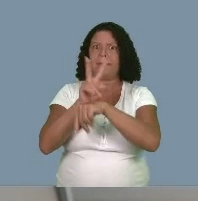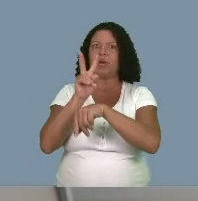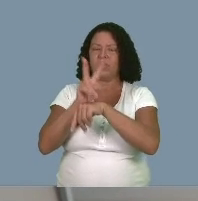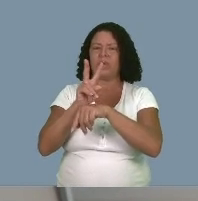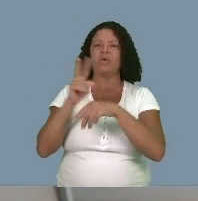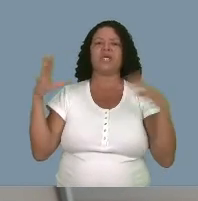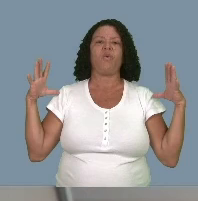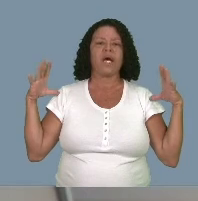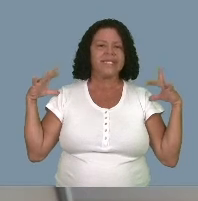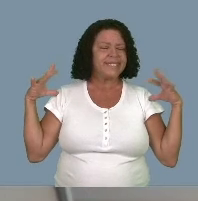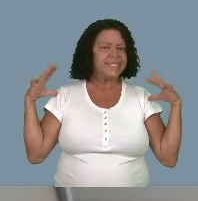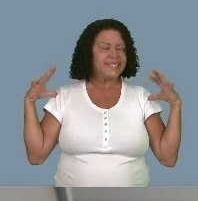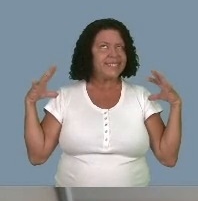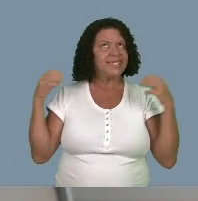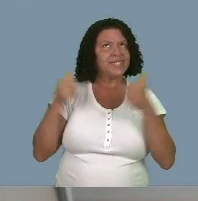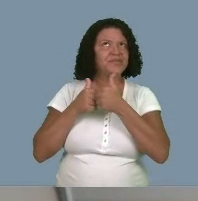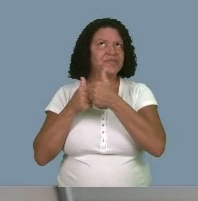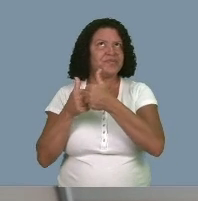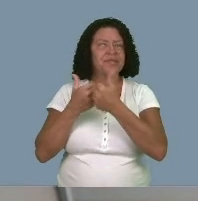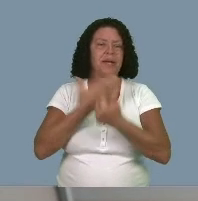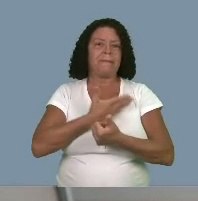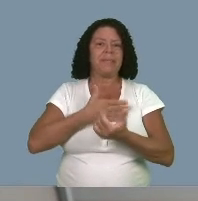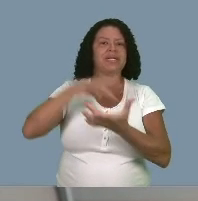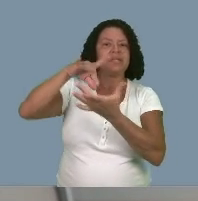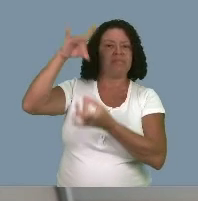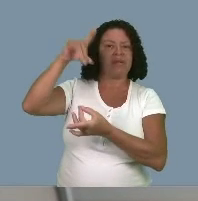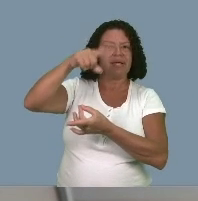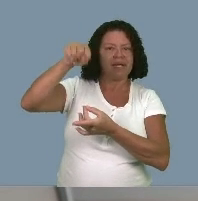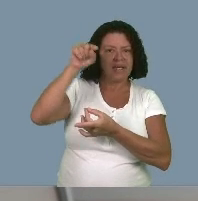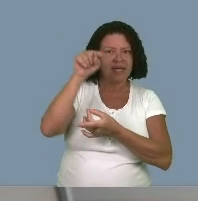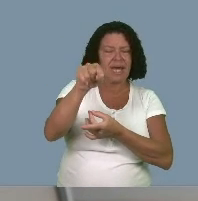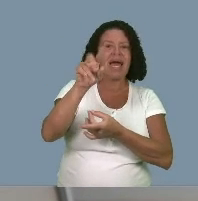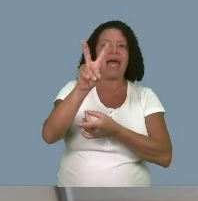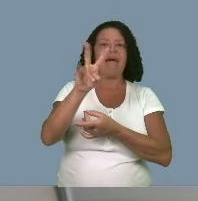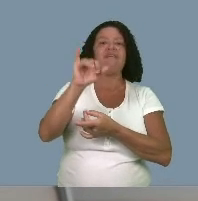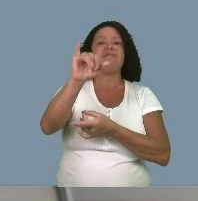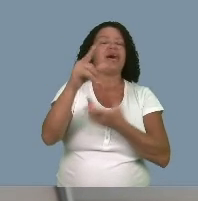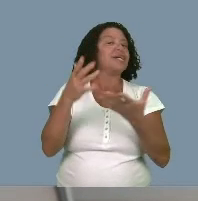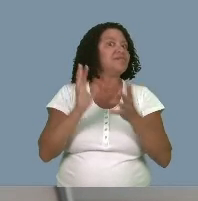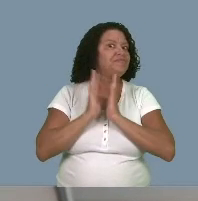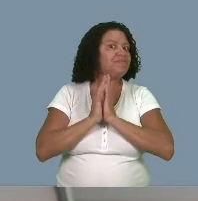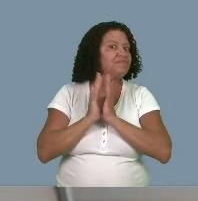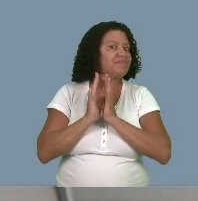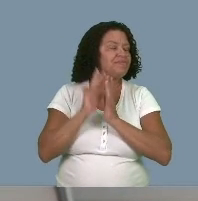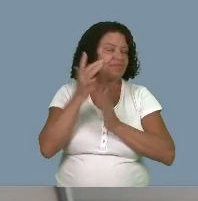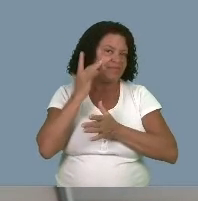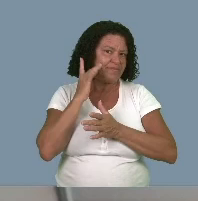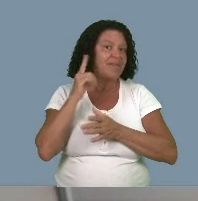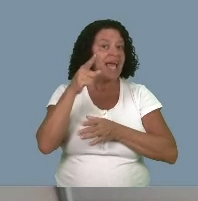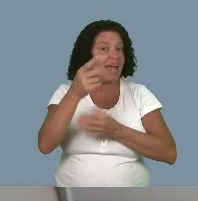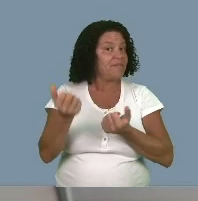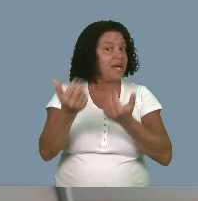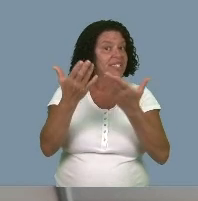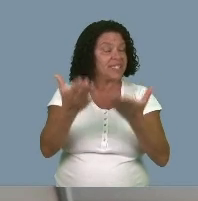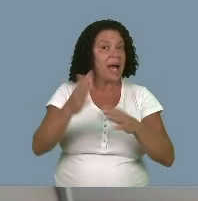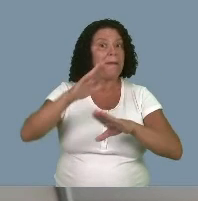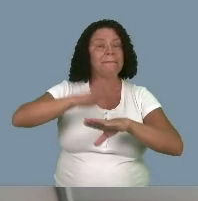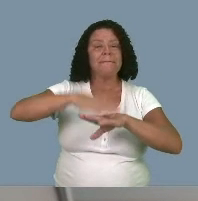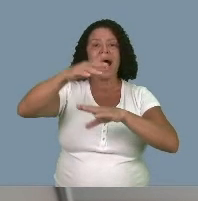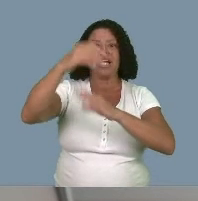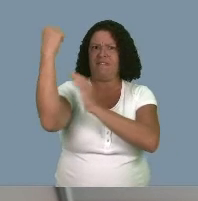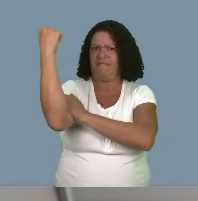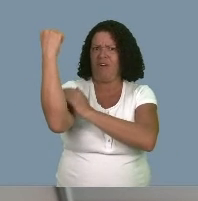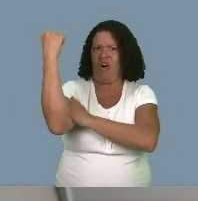anjo de guarda, o seu guia, o seu amigo espiritual, ele vai achar disso tudo? Eles vão lhe dar ainda mais